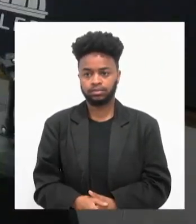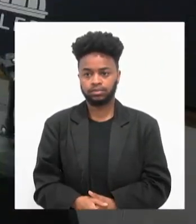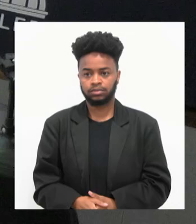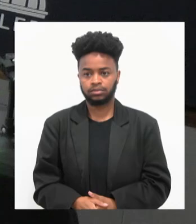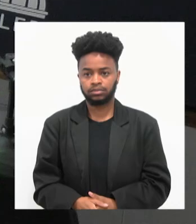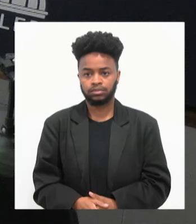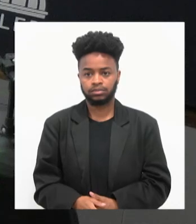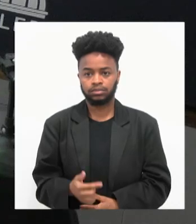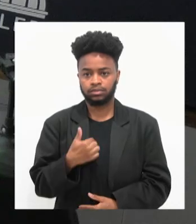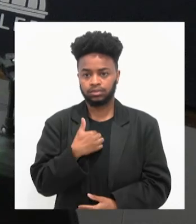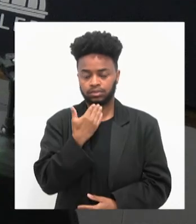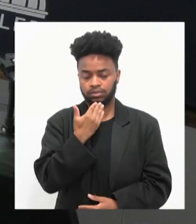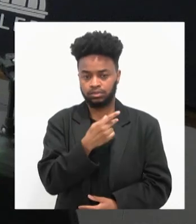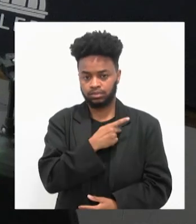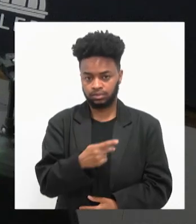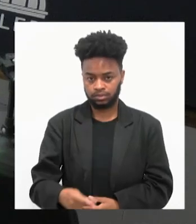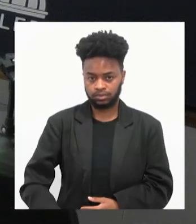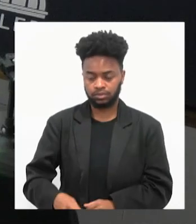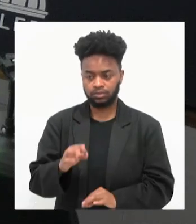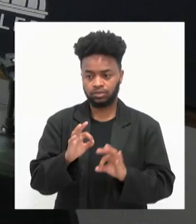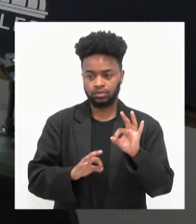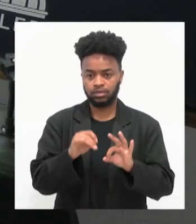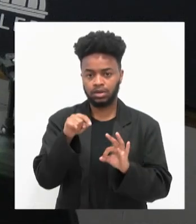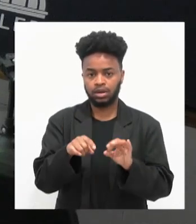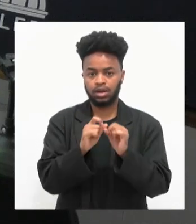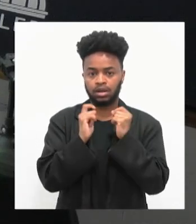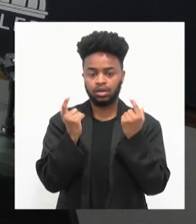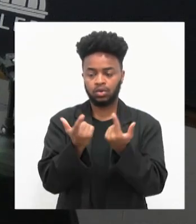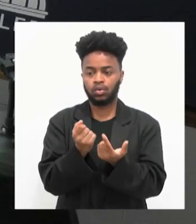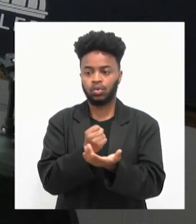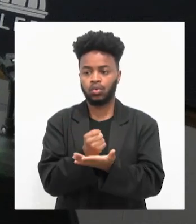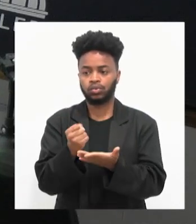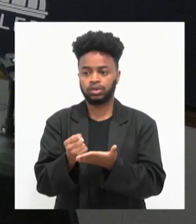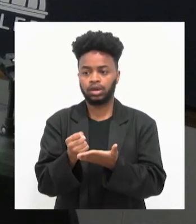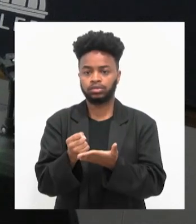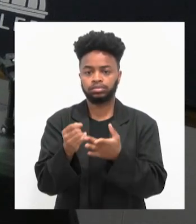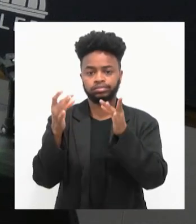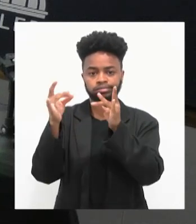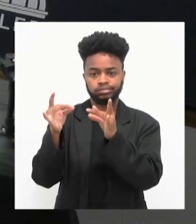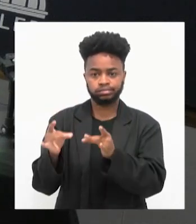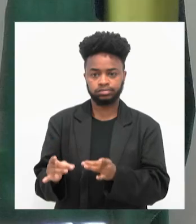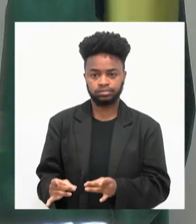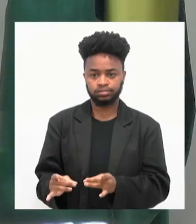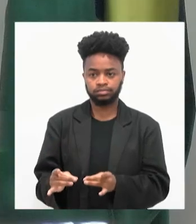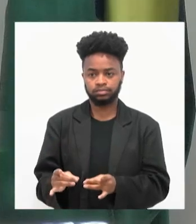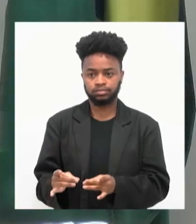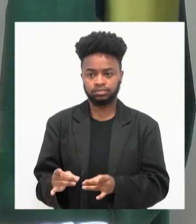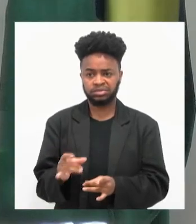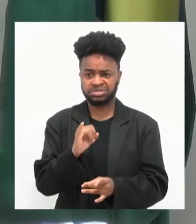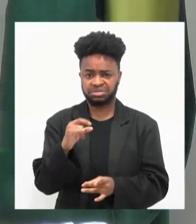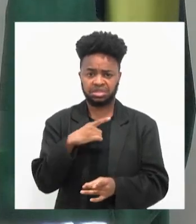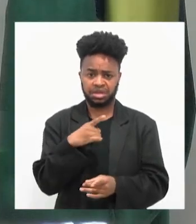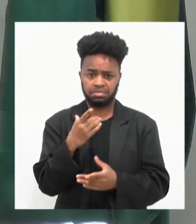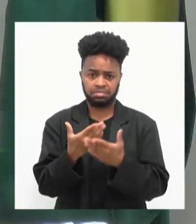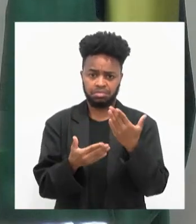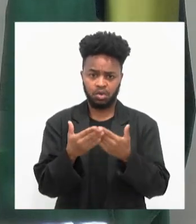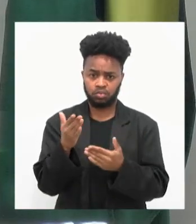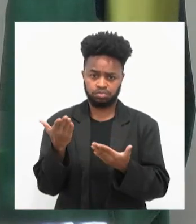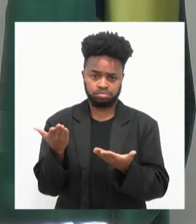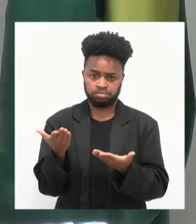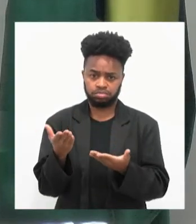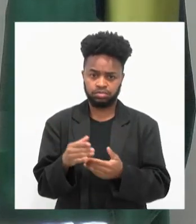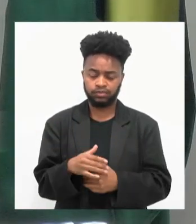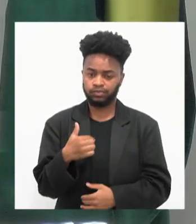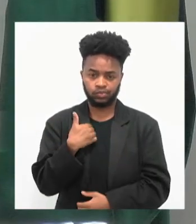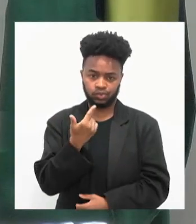né, aqui na presidência da CPI, o contrato na íntegra com... Se o senhor tiver em mãos, melhor ainda.